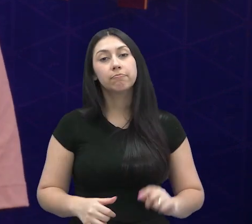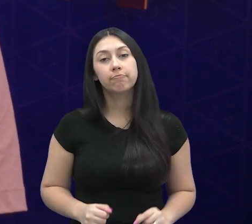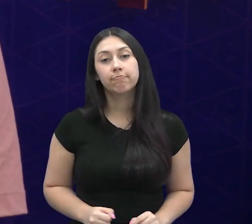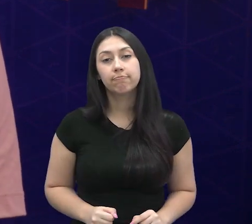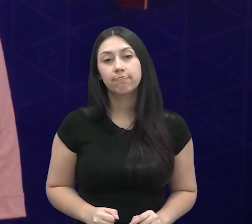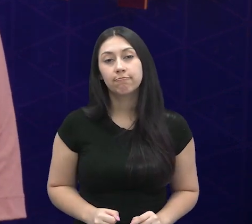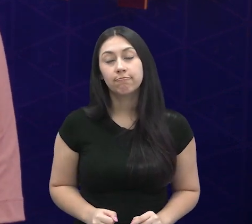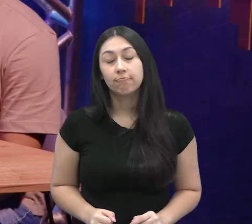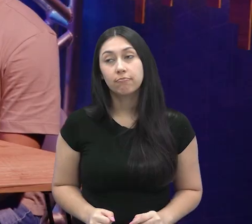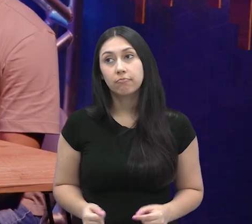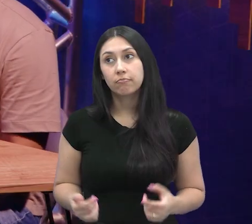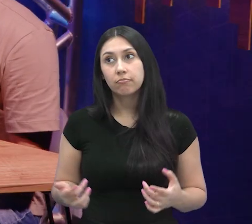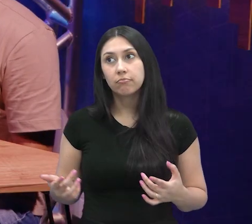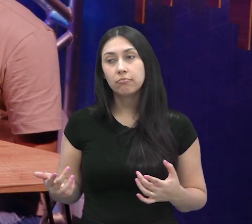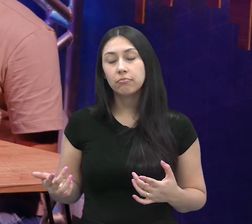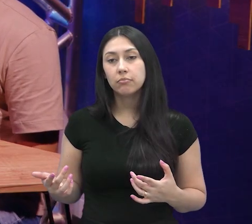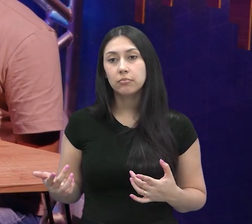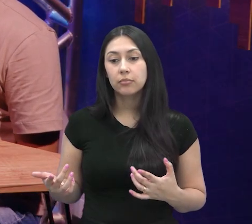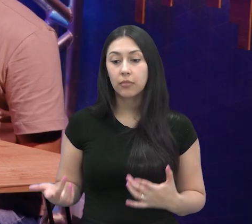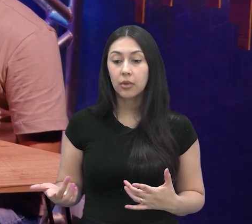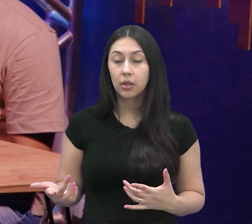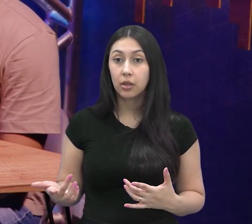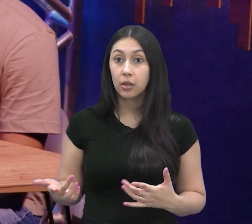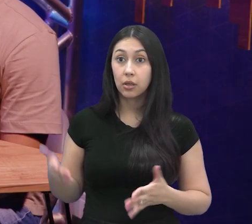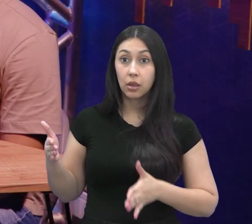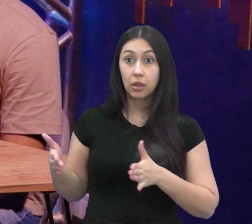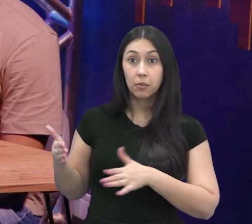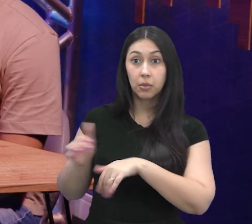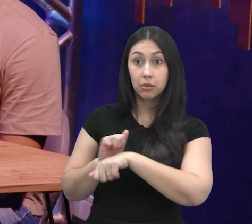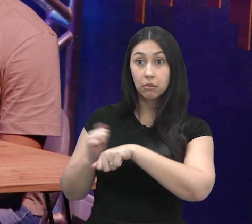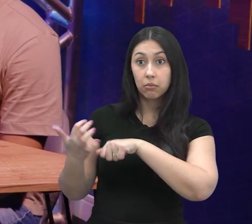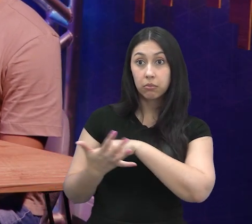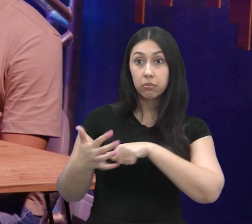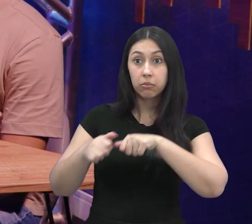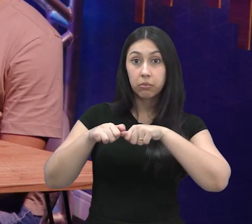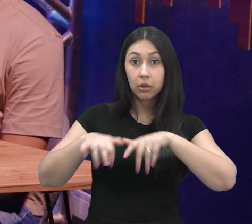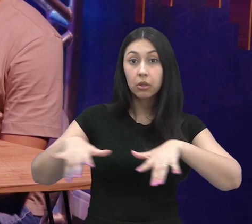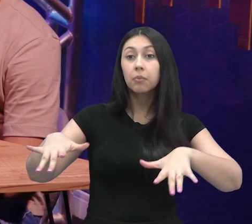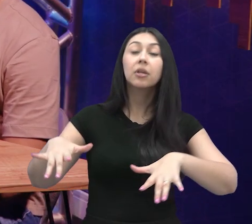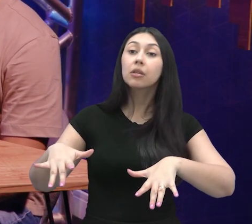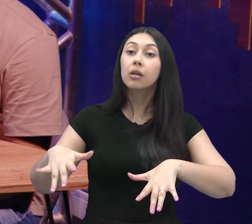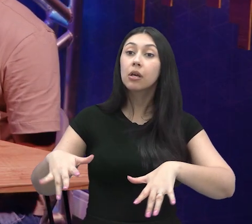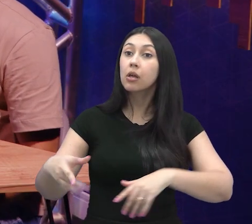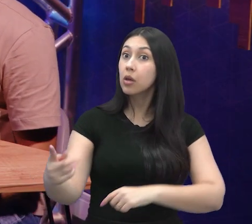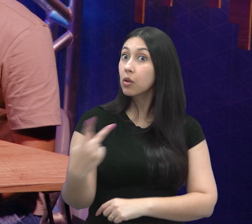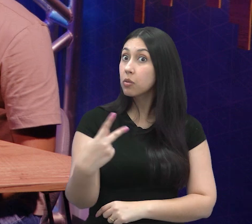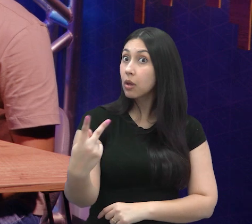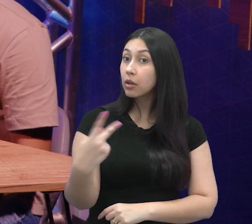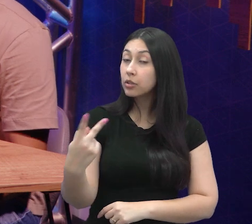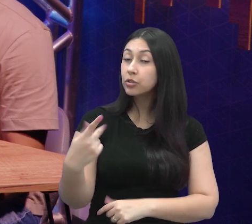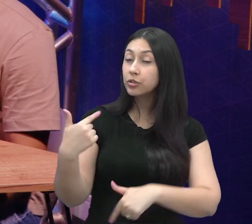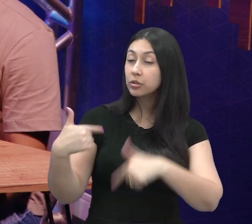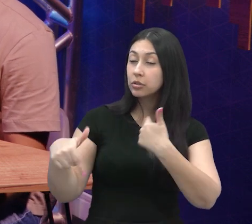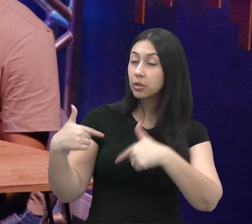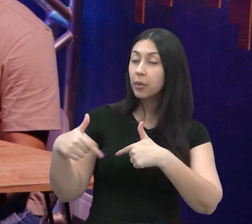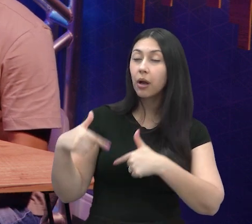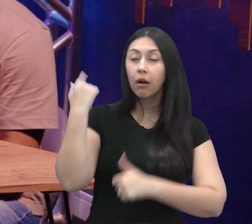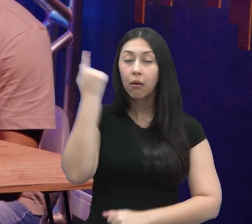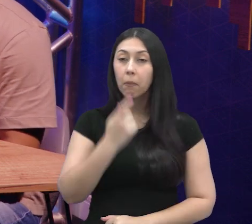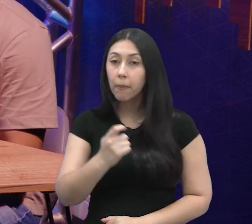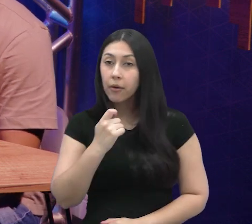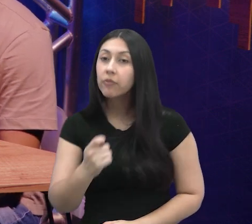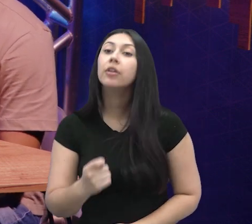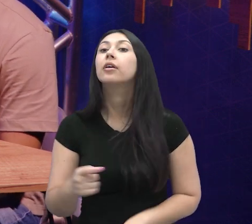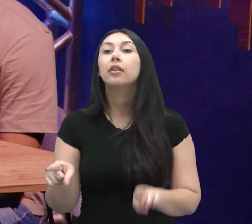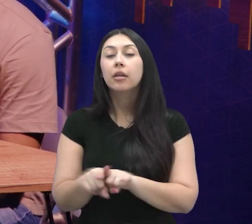Que acaba impactando. E, assim, na pandemia da Covid-19, a gente trabalhava, a